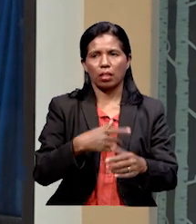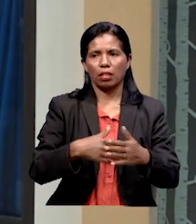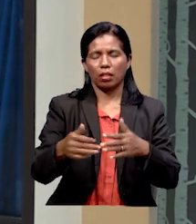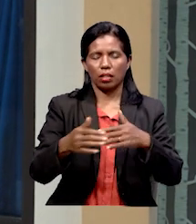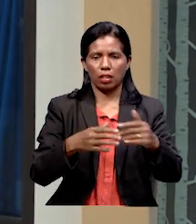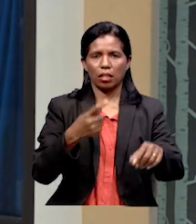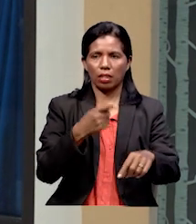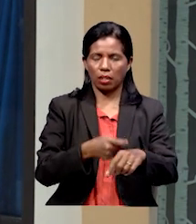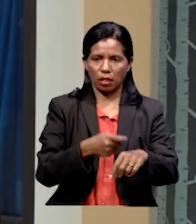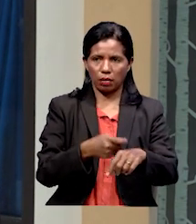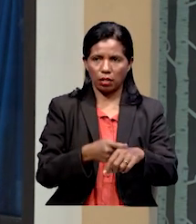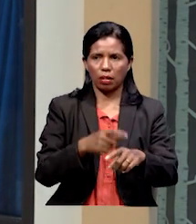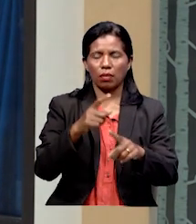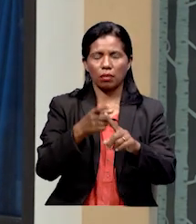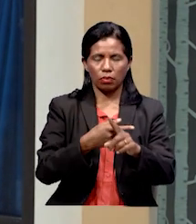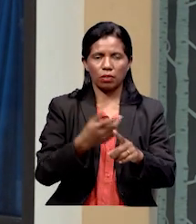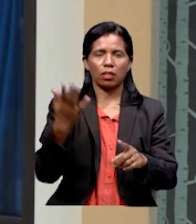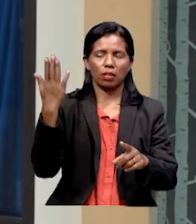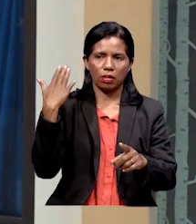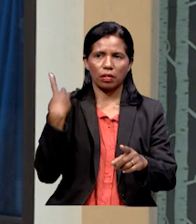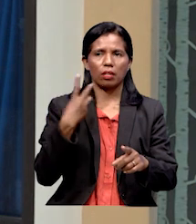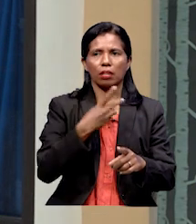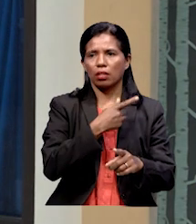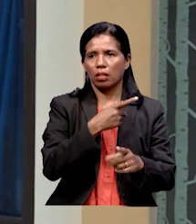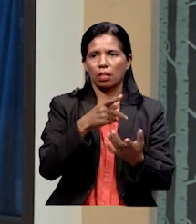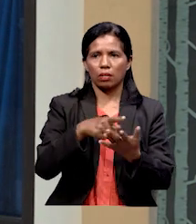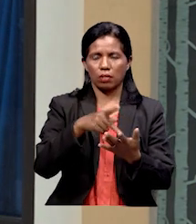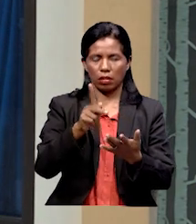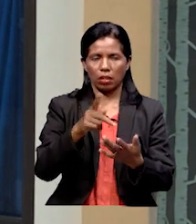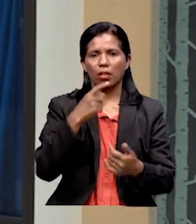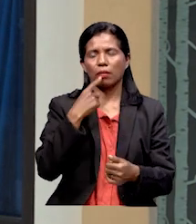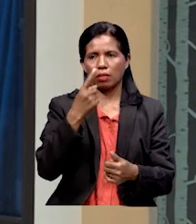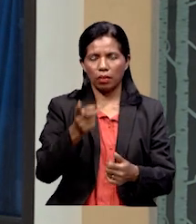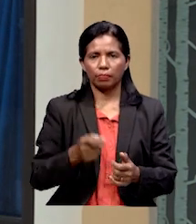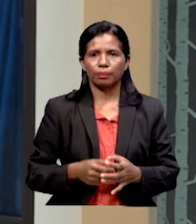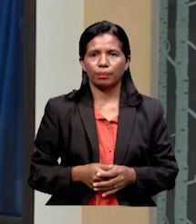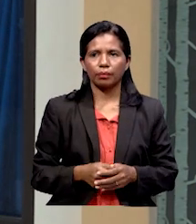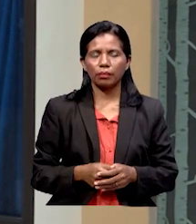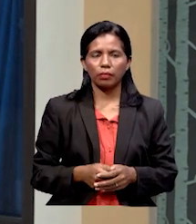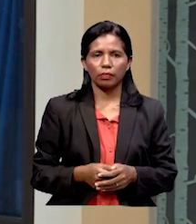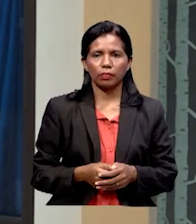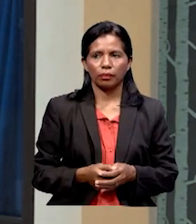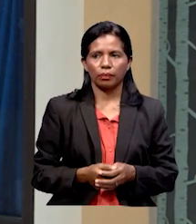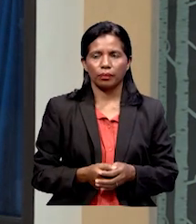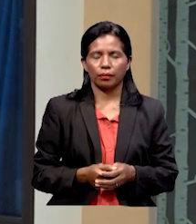tempo pulang hirup lewat secara usia lukarik. Mas satu dia yang kena ba